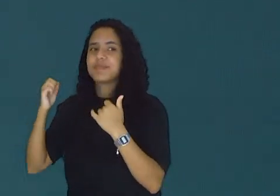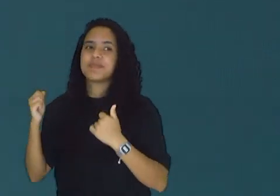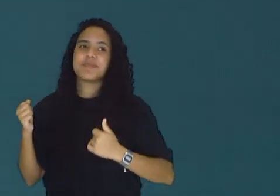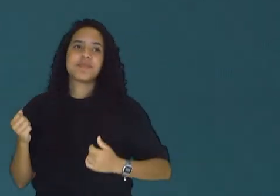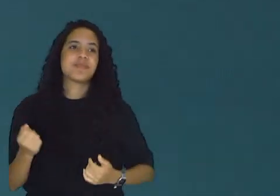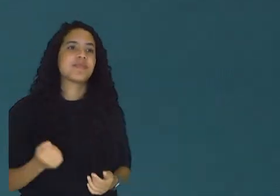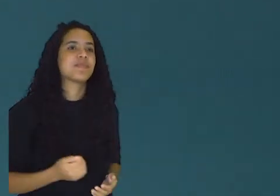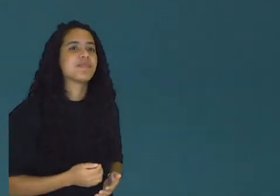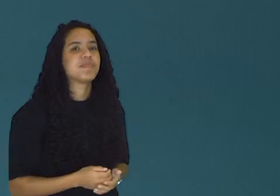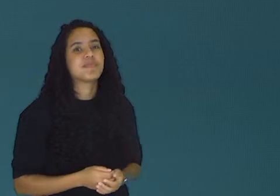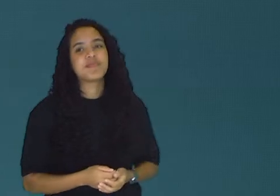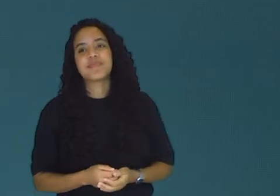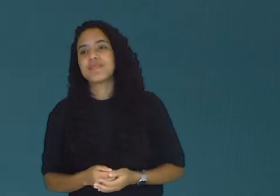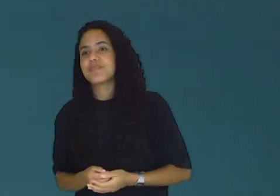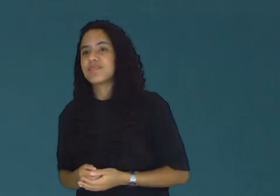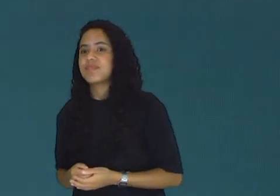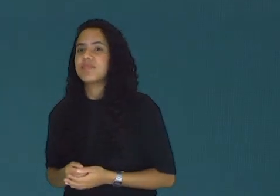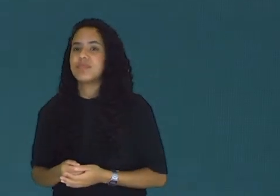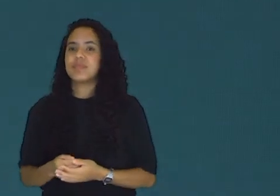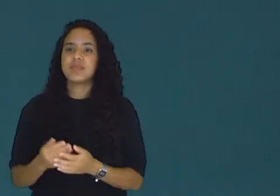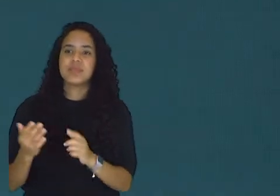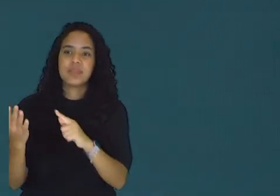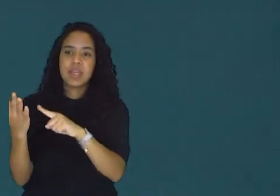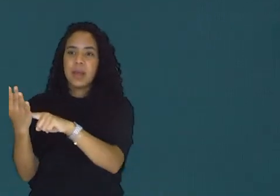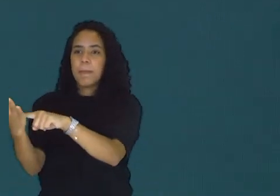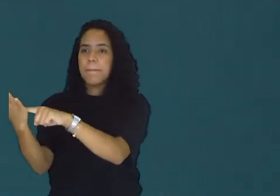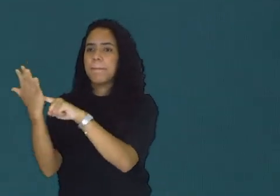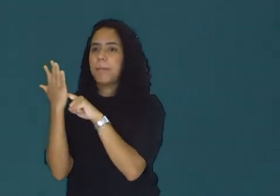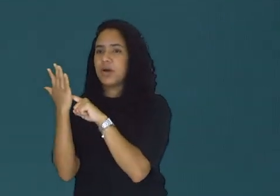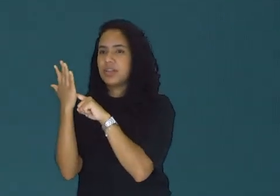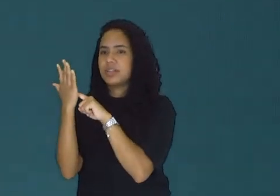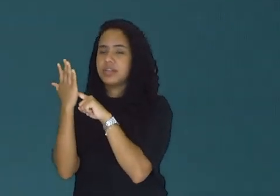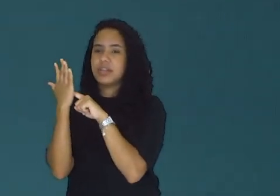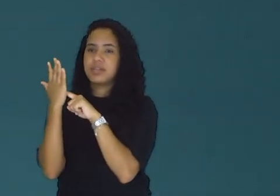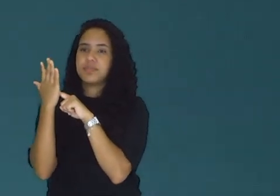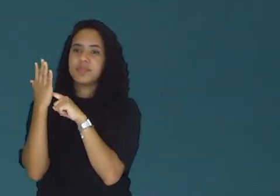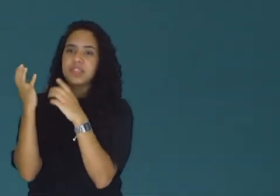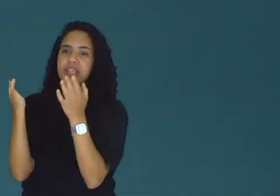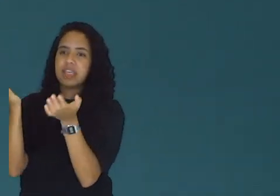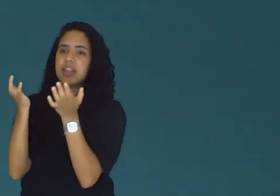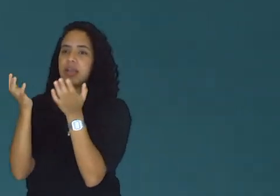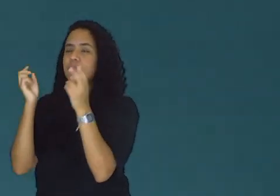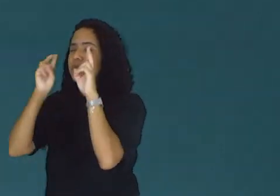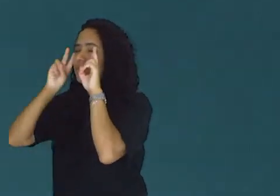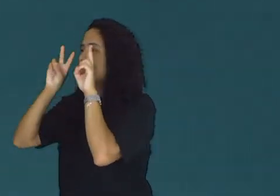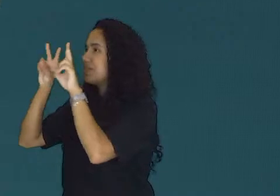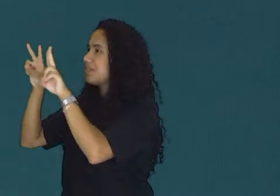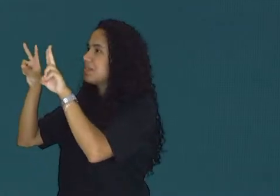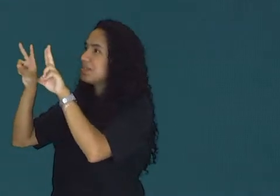Resplandece o teu rosto em nós, Senhor. Sobre nós a tua glória.